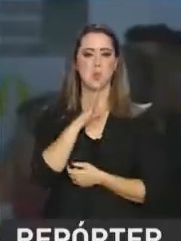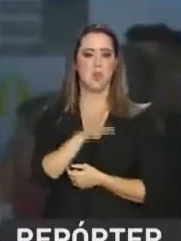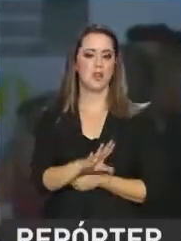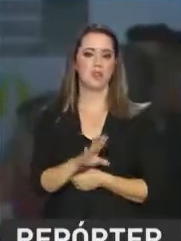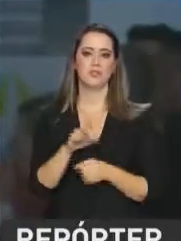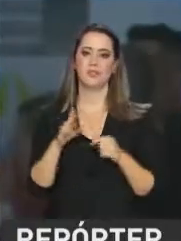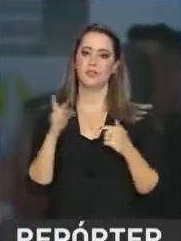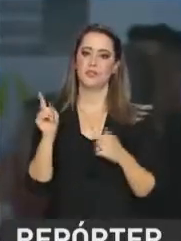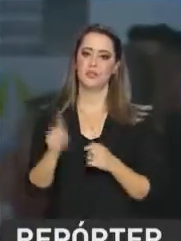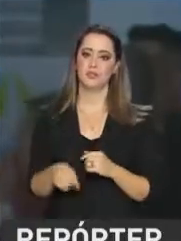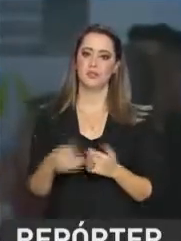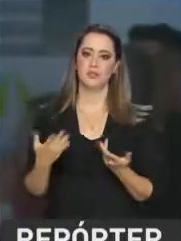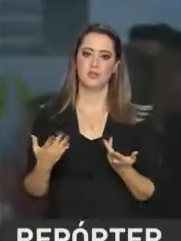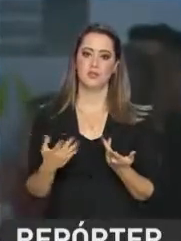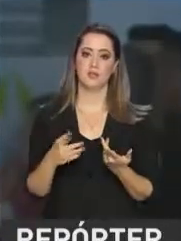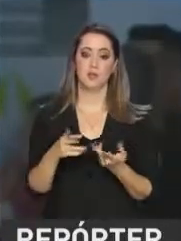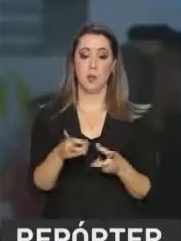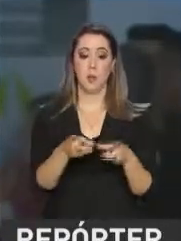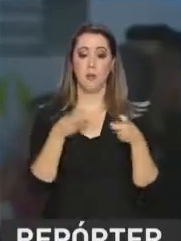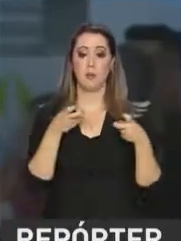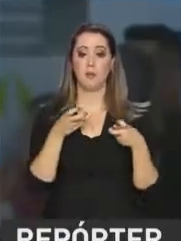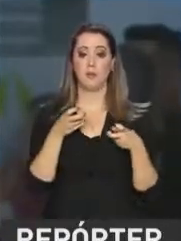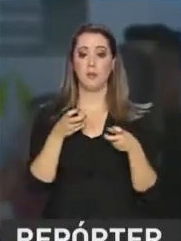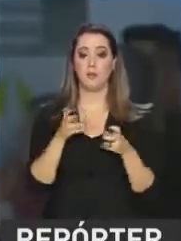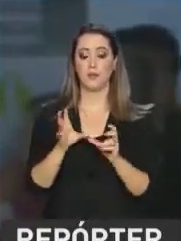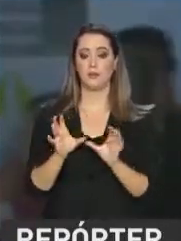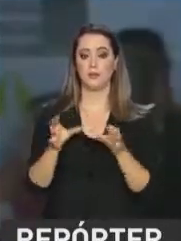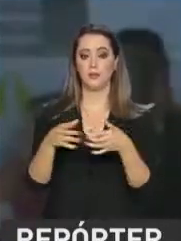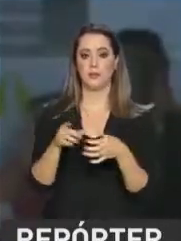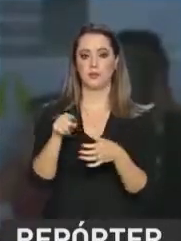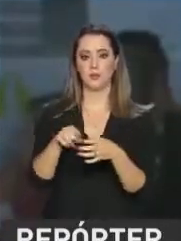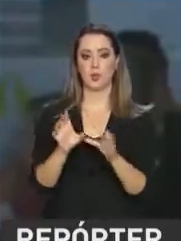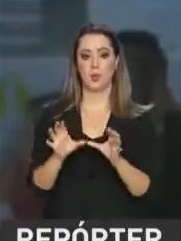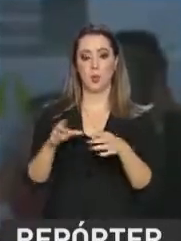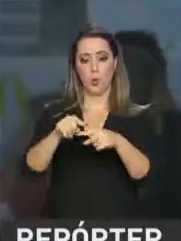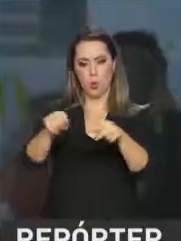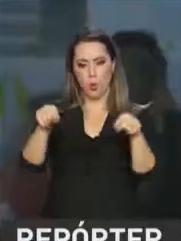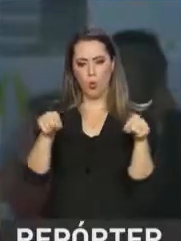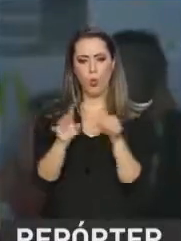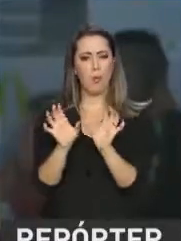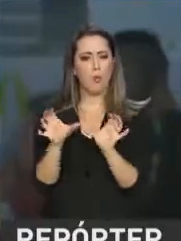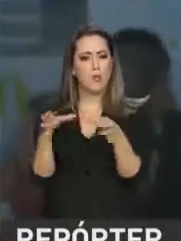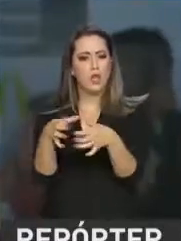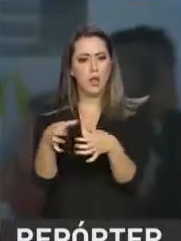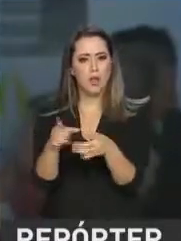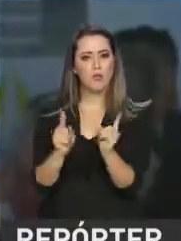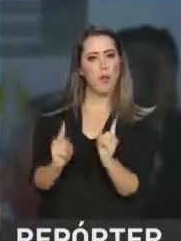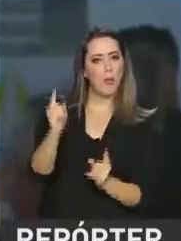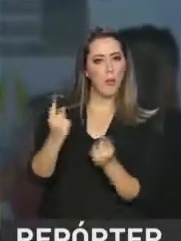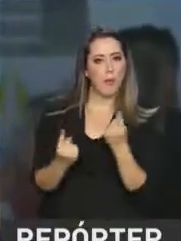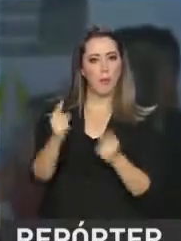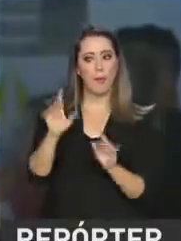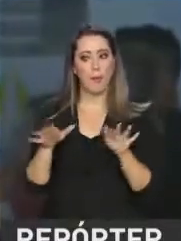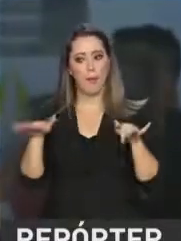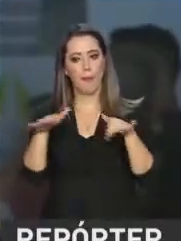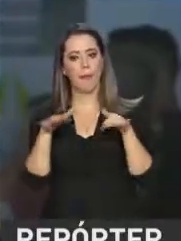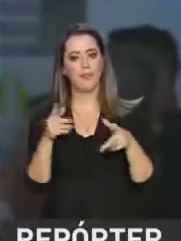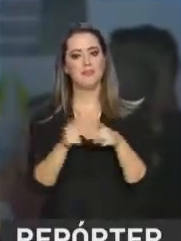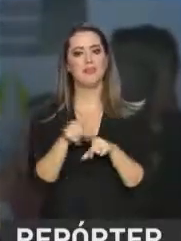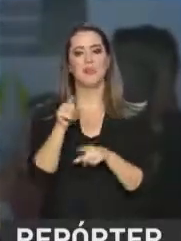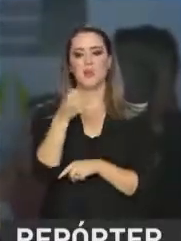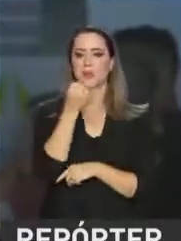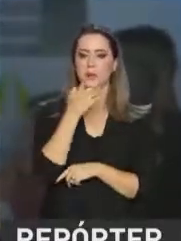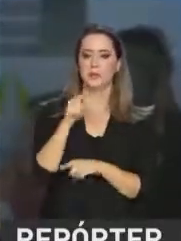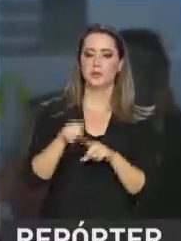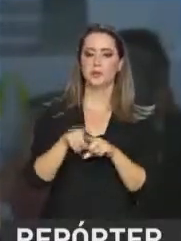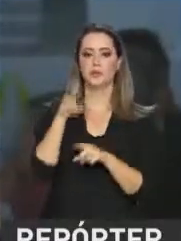né ao perceber que o portal the block e tem ganhado muita repercussão certa e também